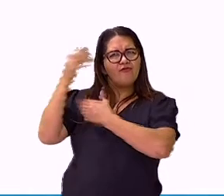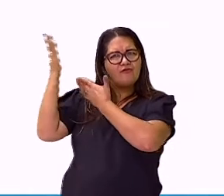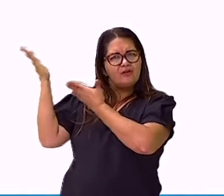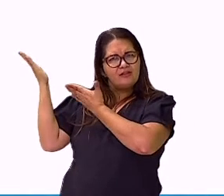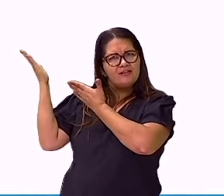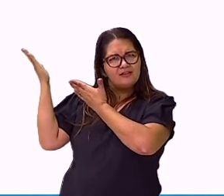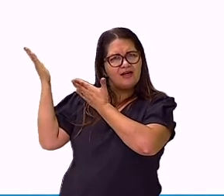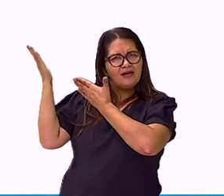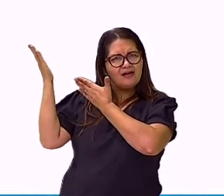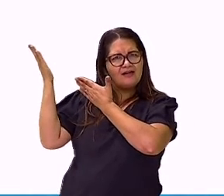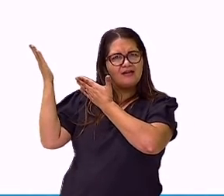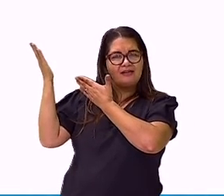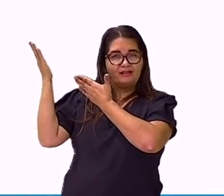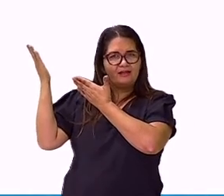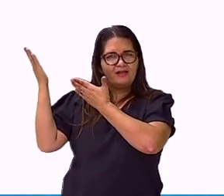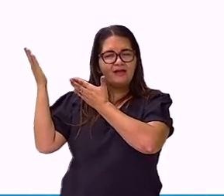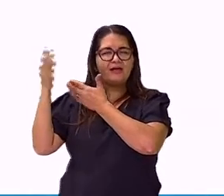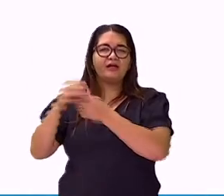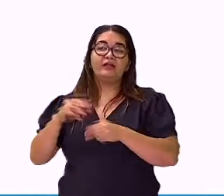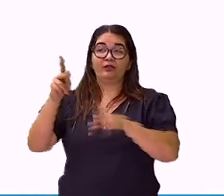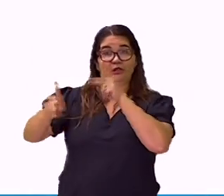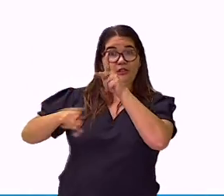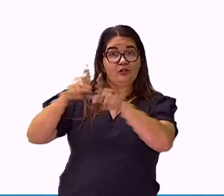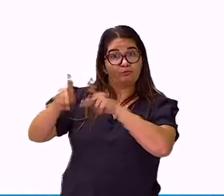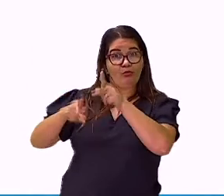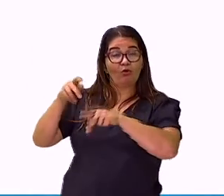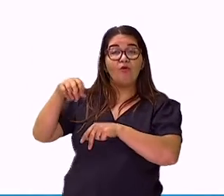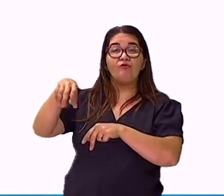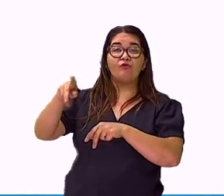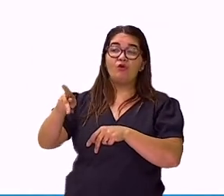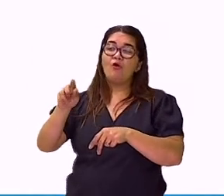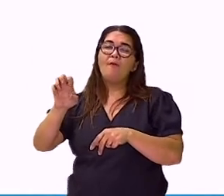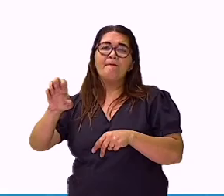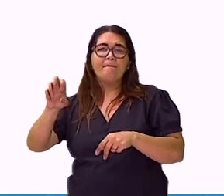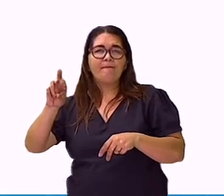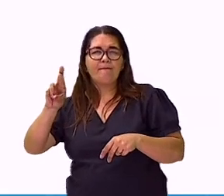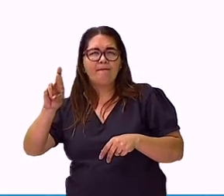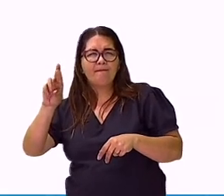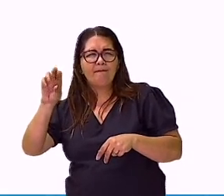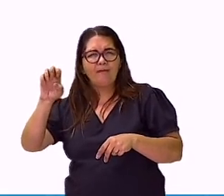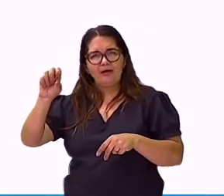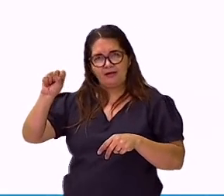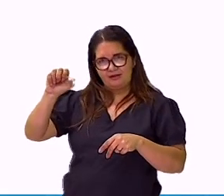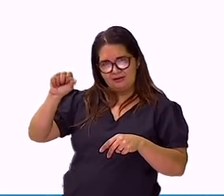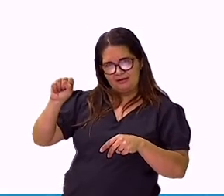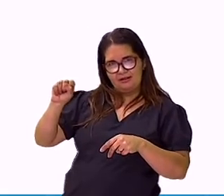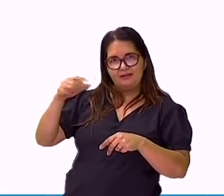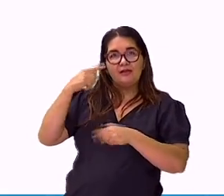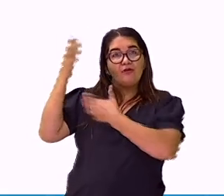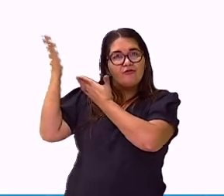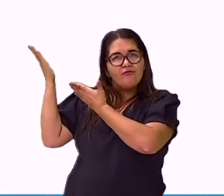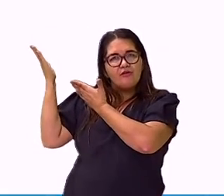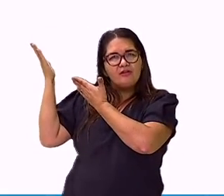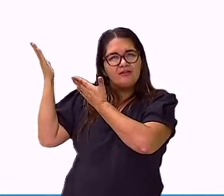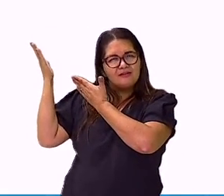bem sofisticada, com as suas colunas, os arcos de origem